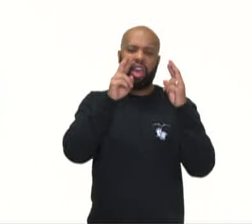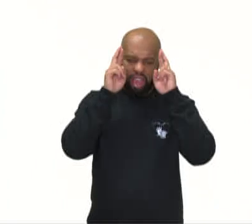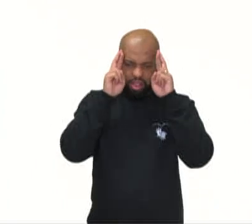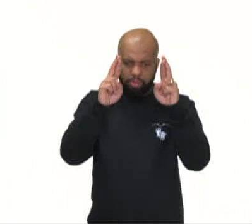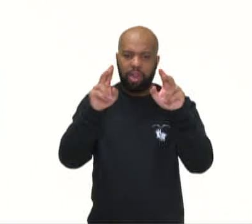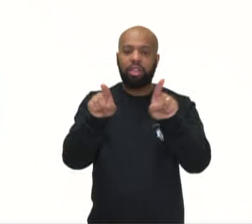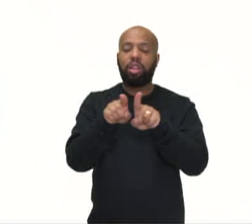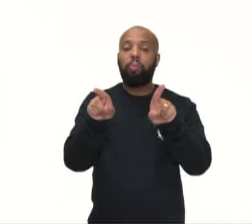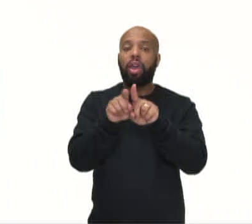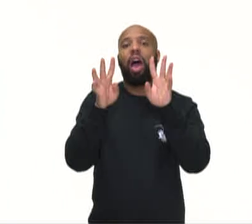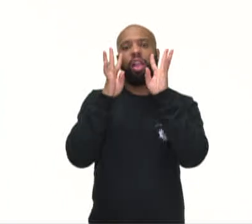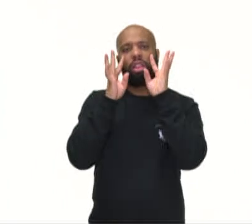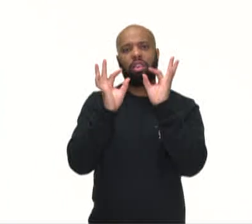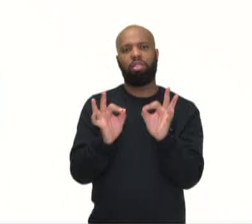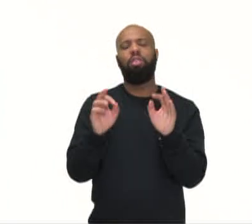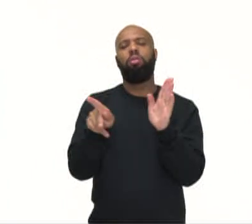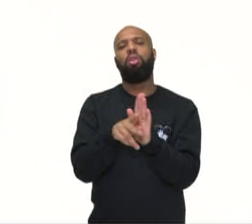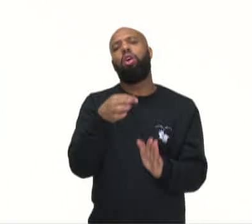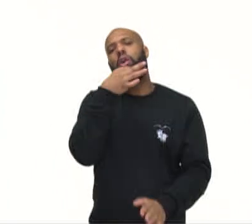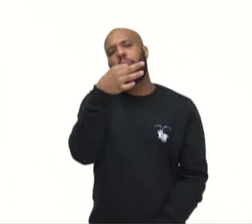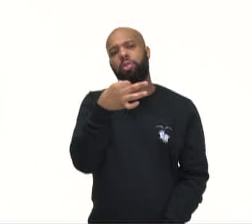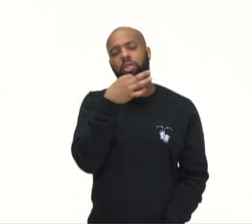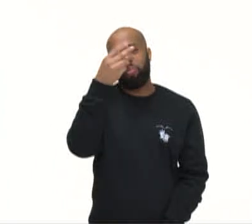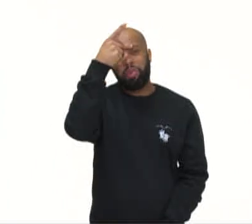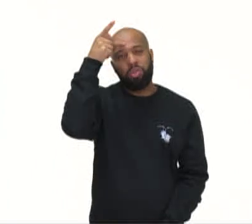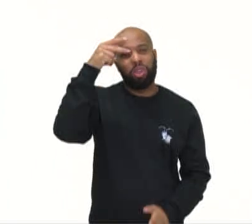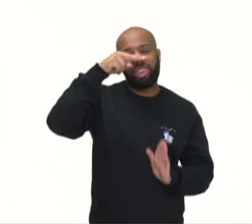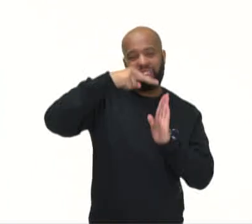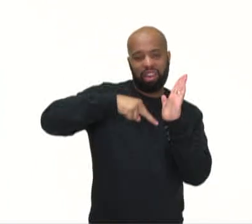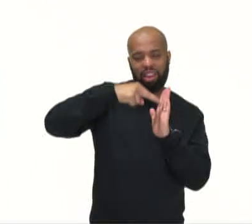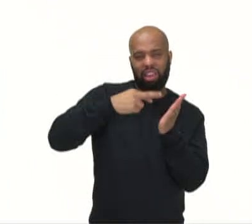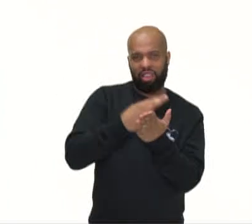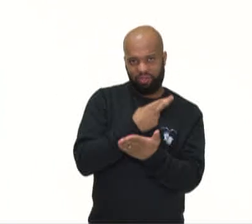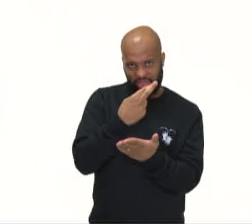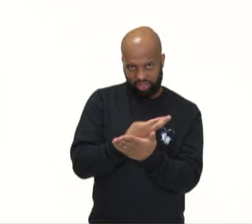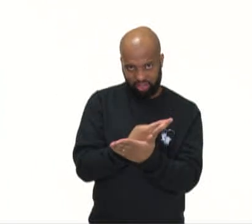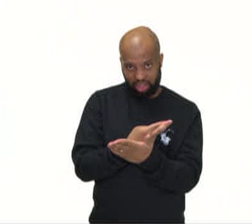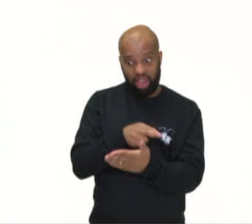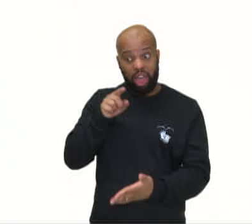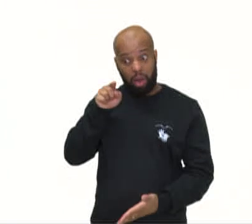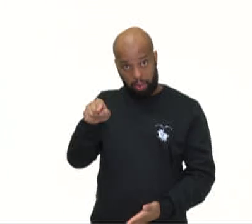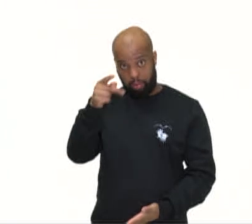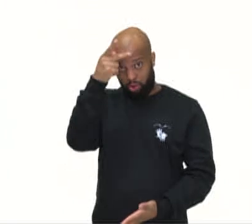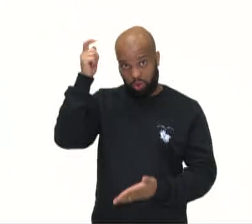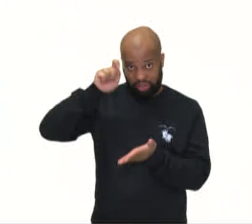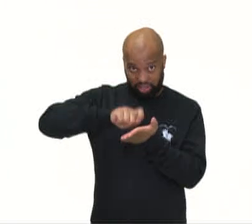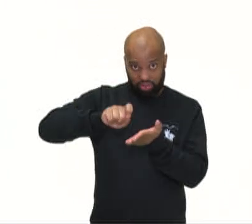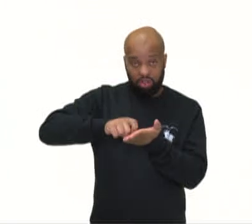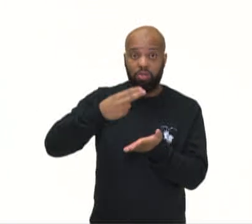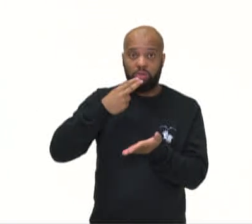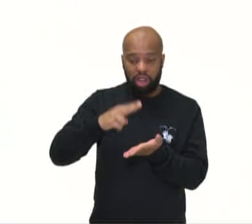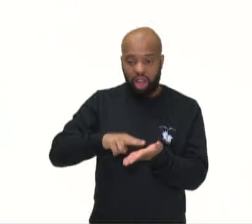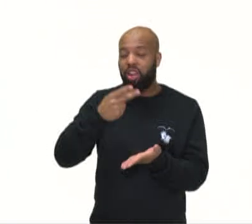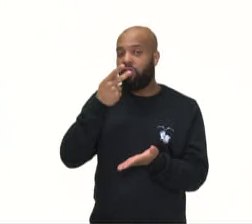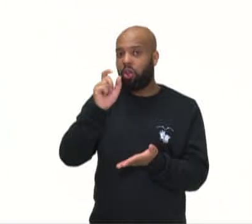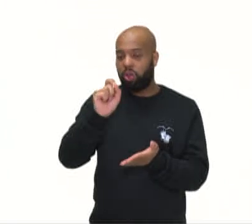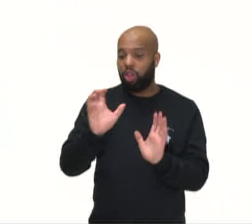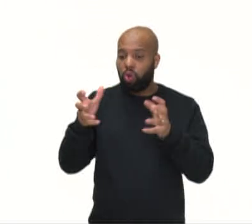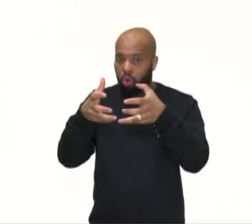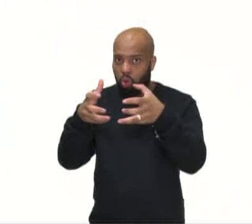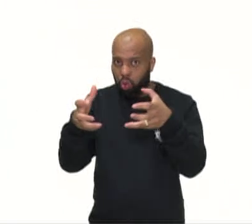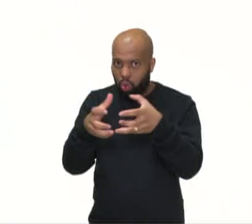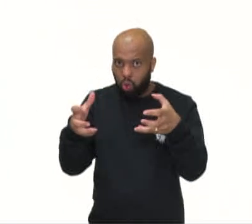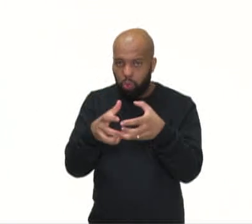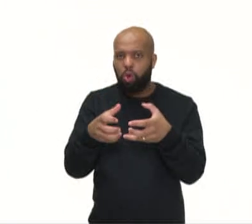opiniões dos leitores. Para ele, a equipe do esporte interativo realizou uma boa cobertura